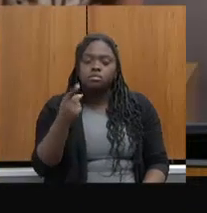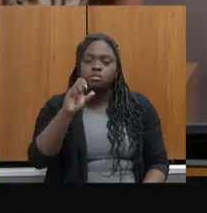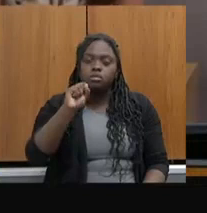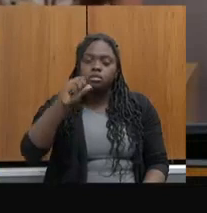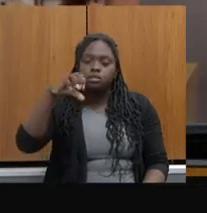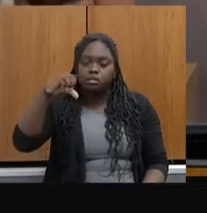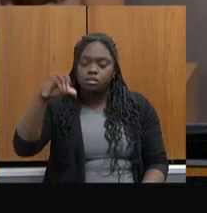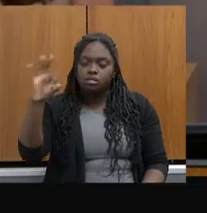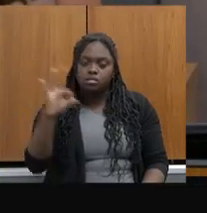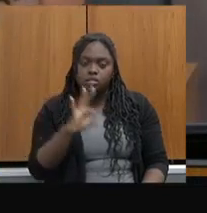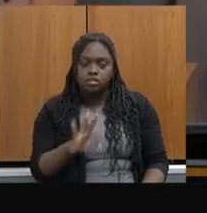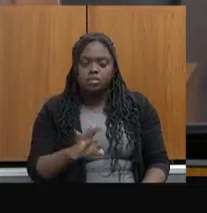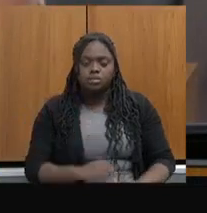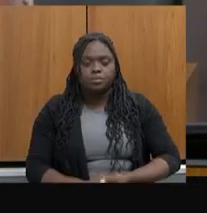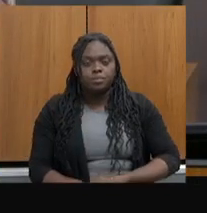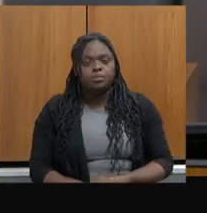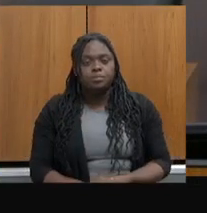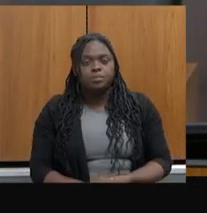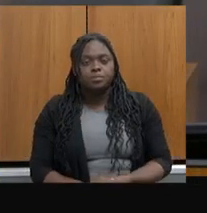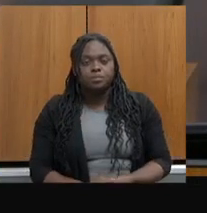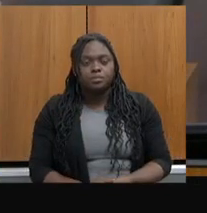27,89% próximo